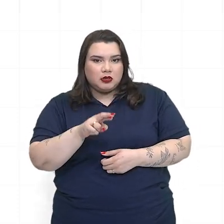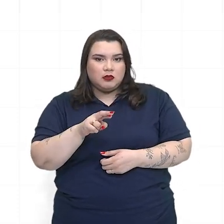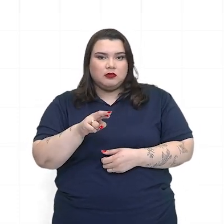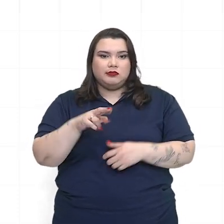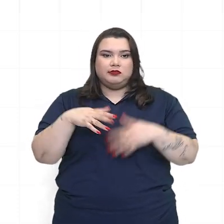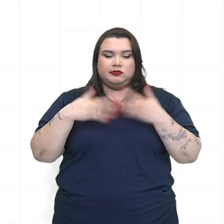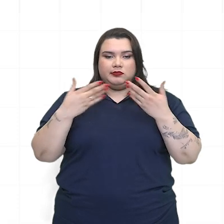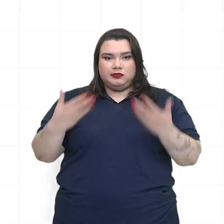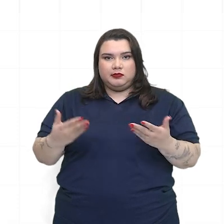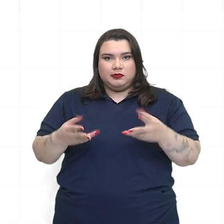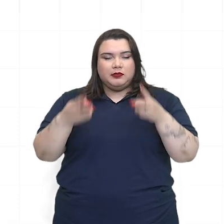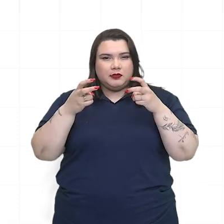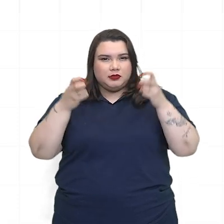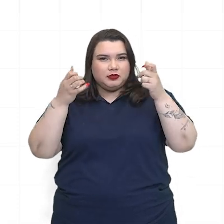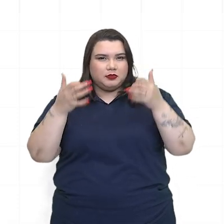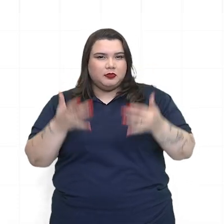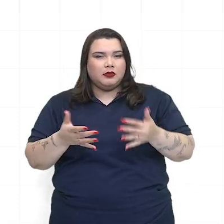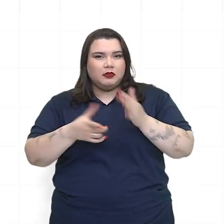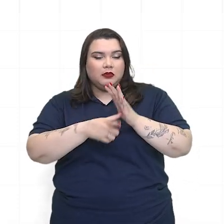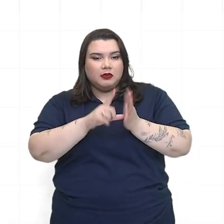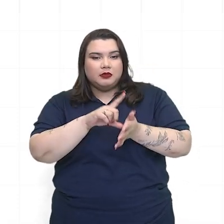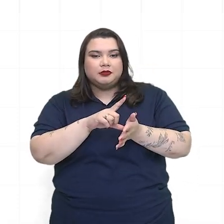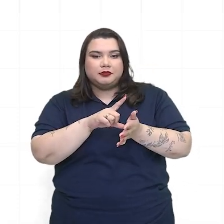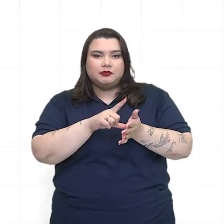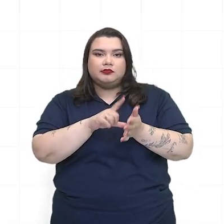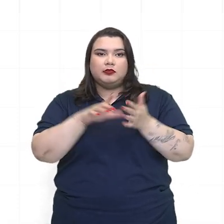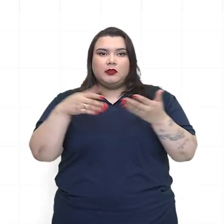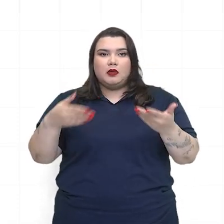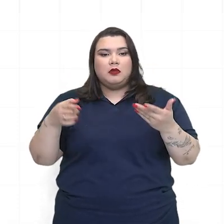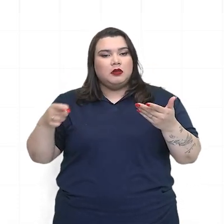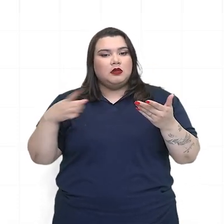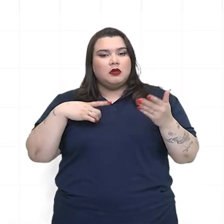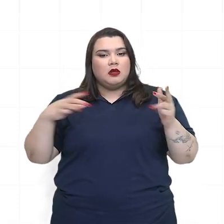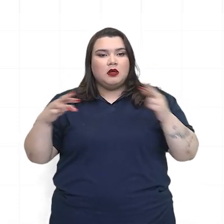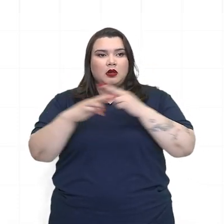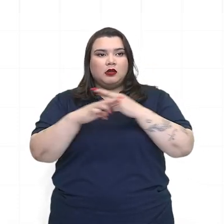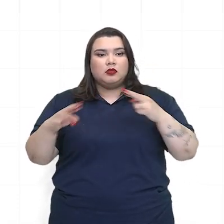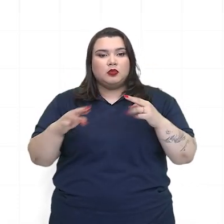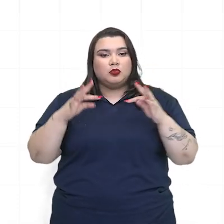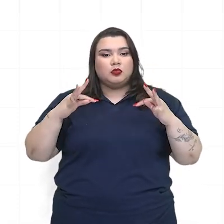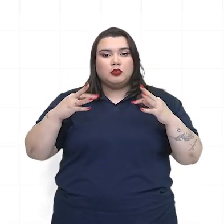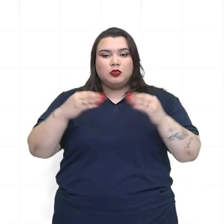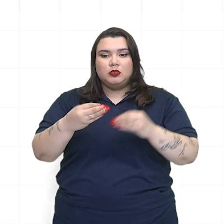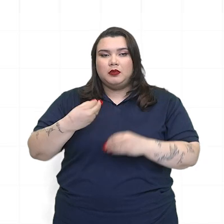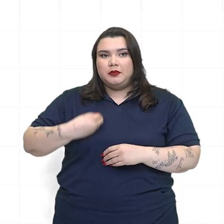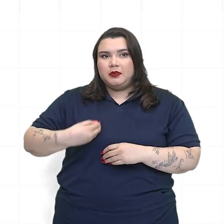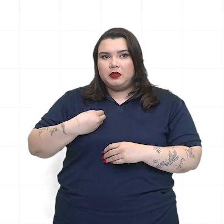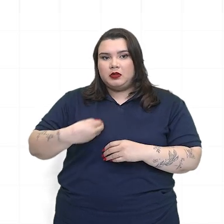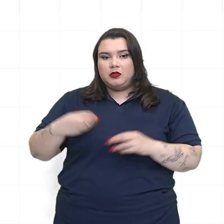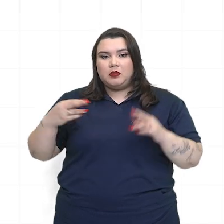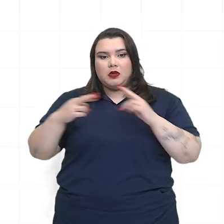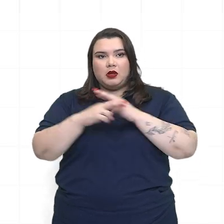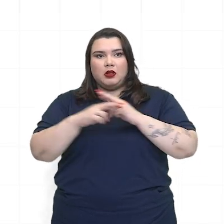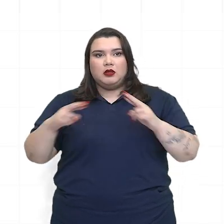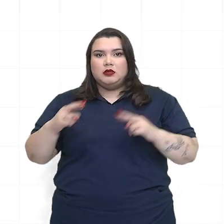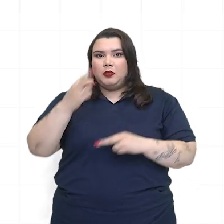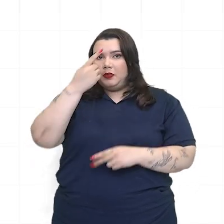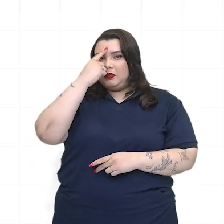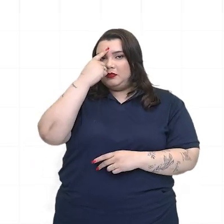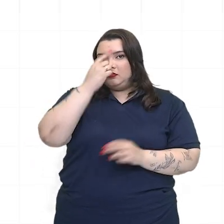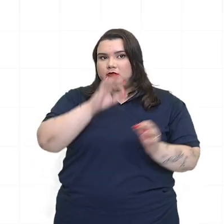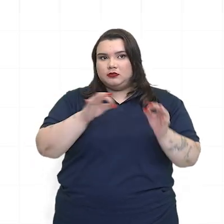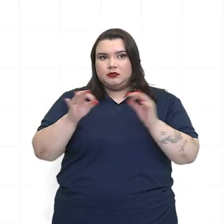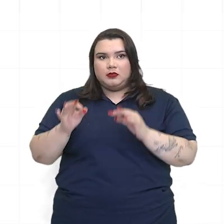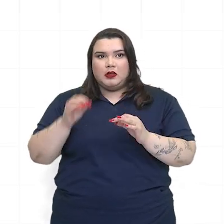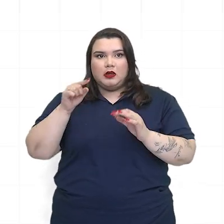olha, eu havia falado anteriormente, que dá princípio a tudo o que existe segundo o hinduísmo. Ou seja,